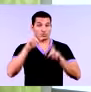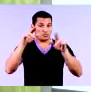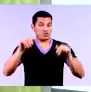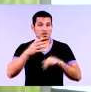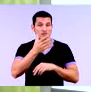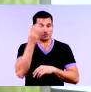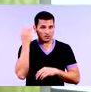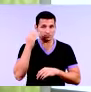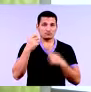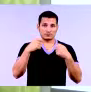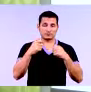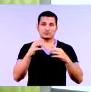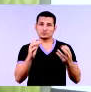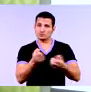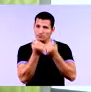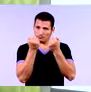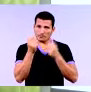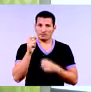com a extensão